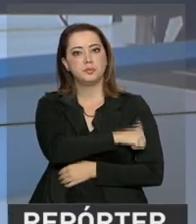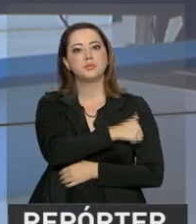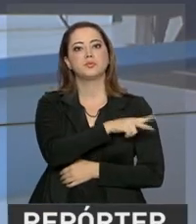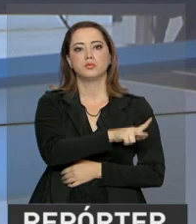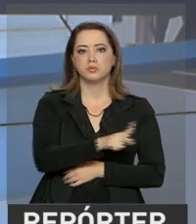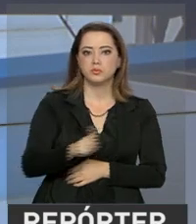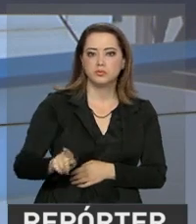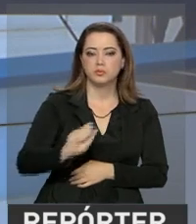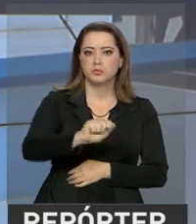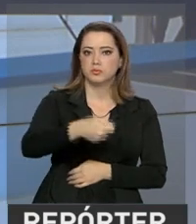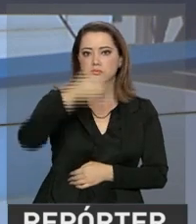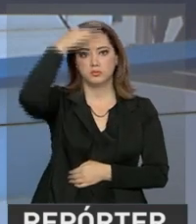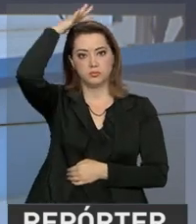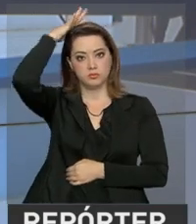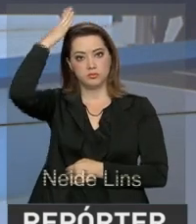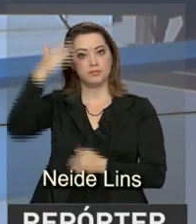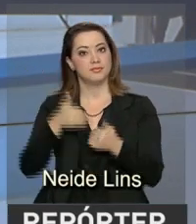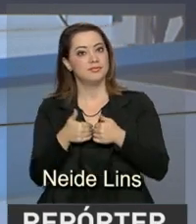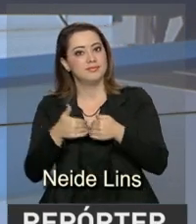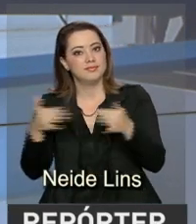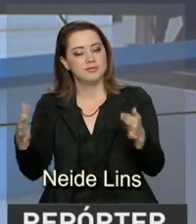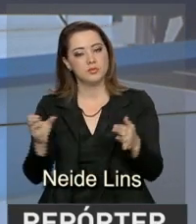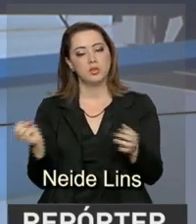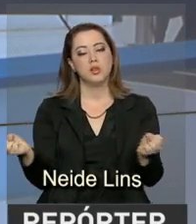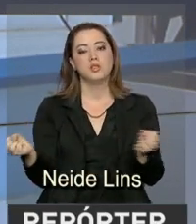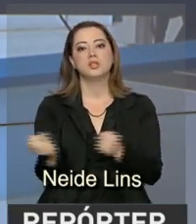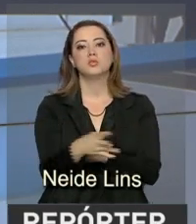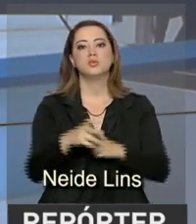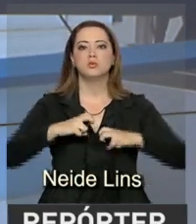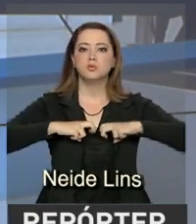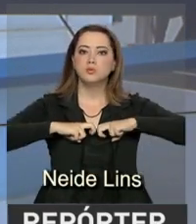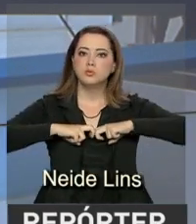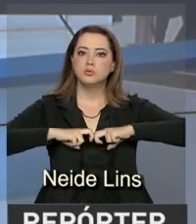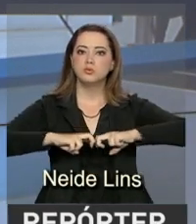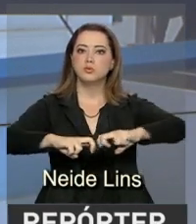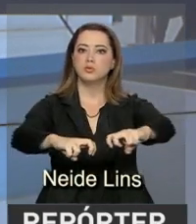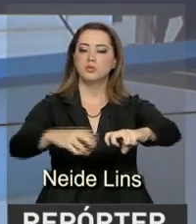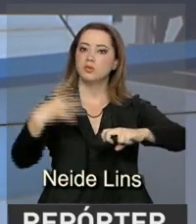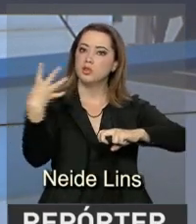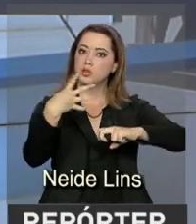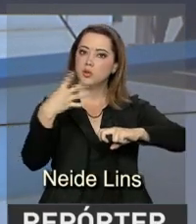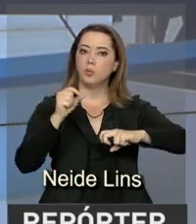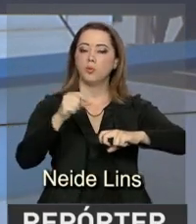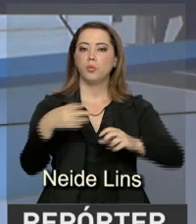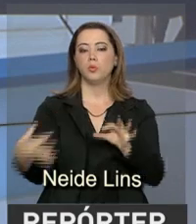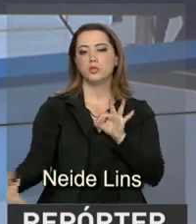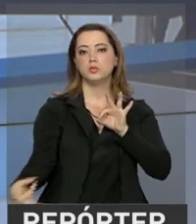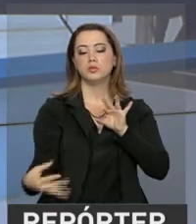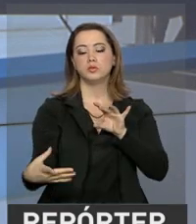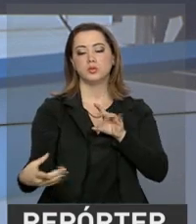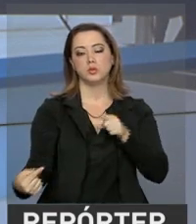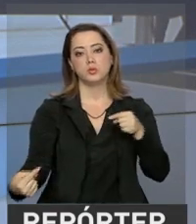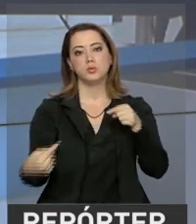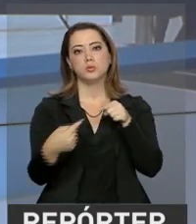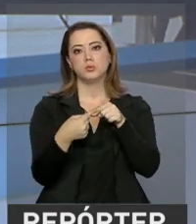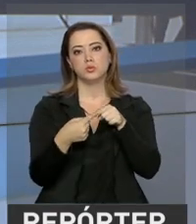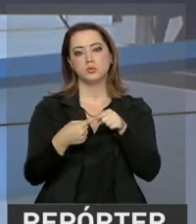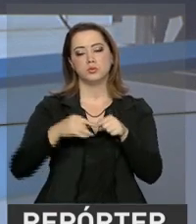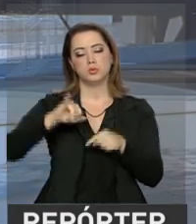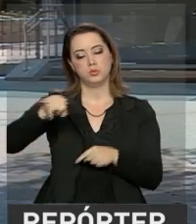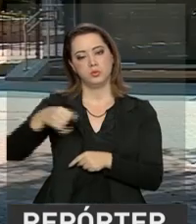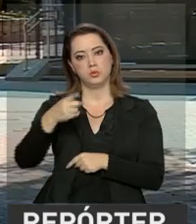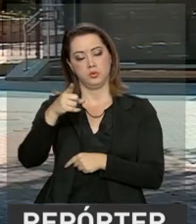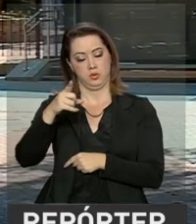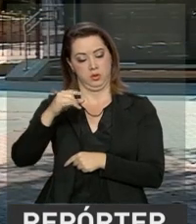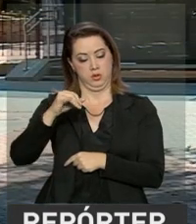exercício Michel Temer inaugura a nova linha 4 do metrô que vai ligar a Barra da Tijuca ao centro da cidade